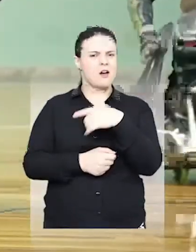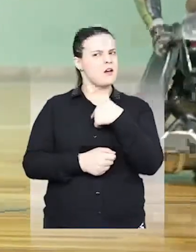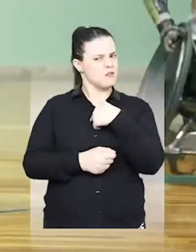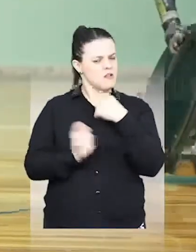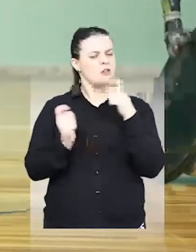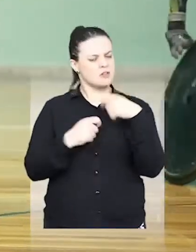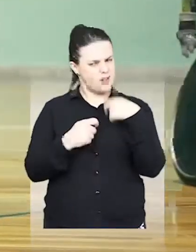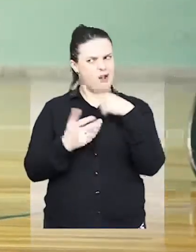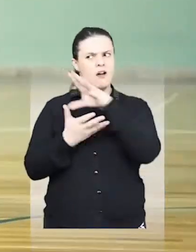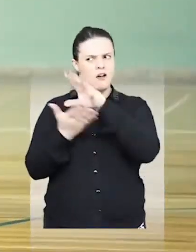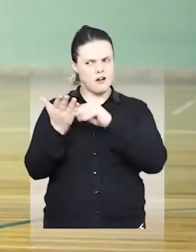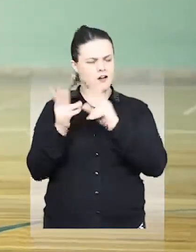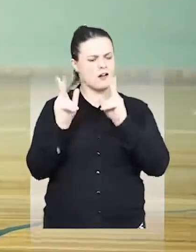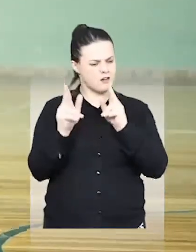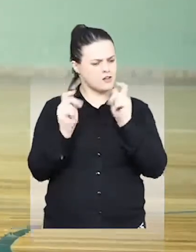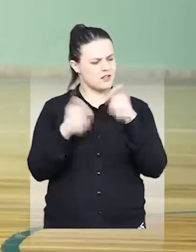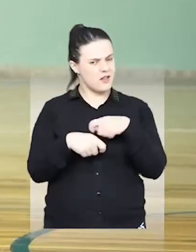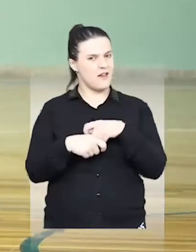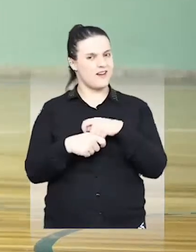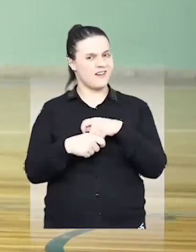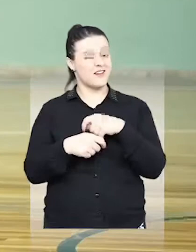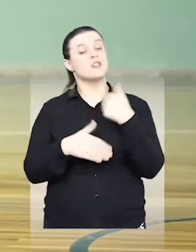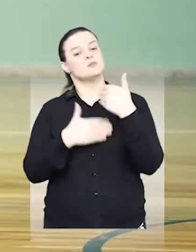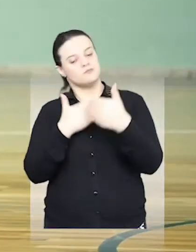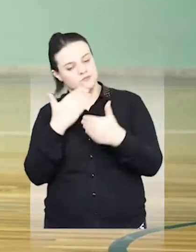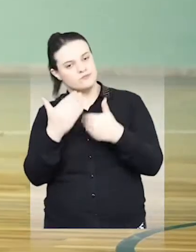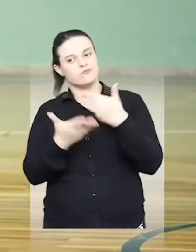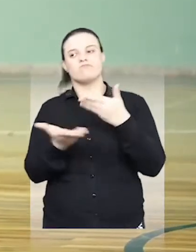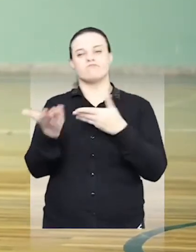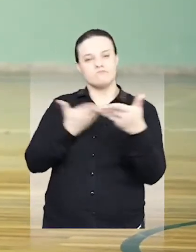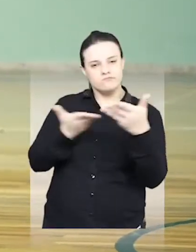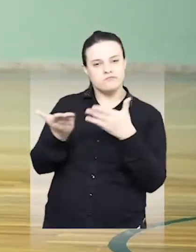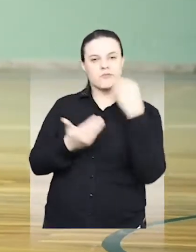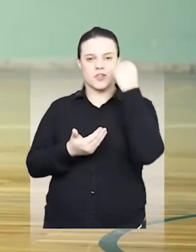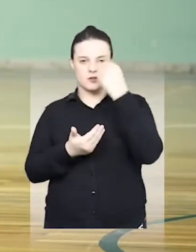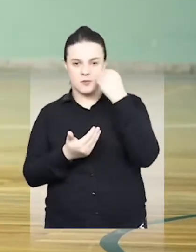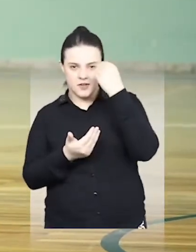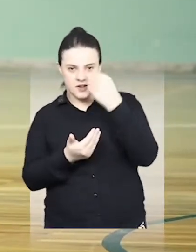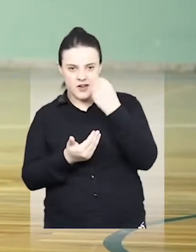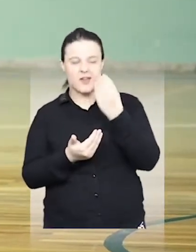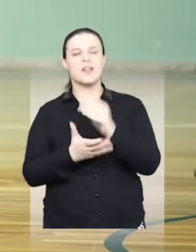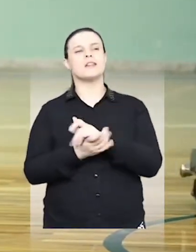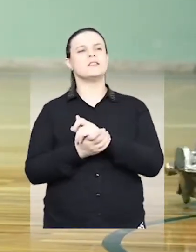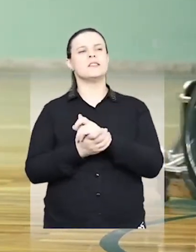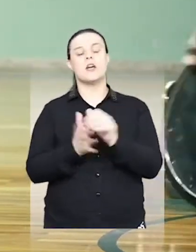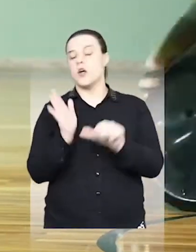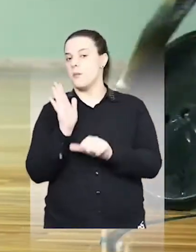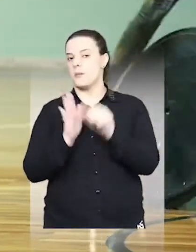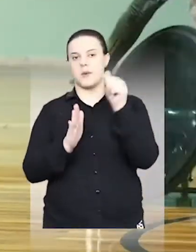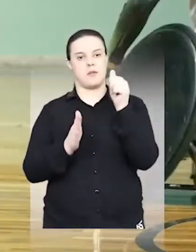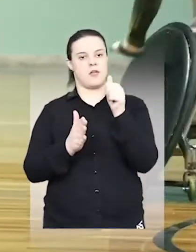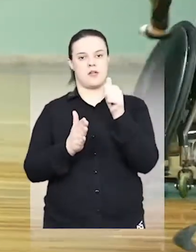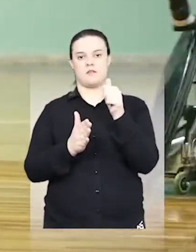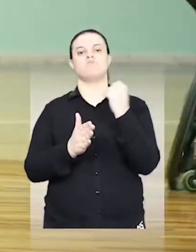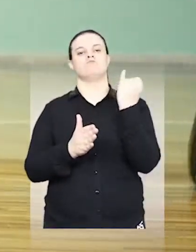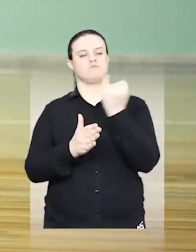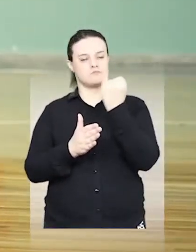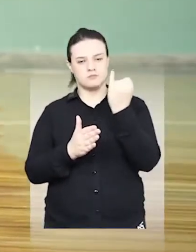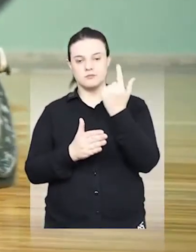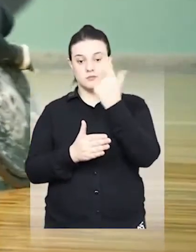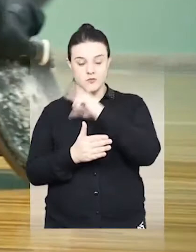isso, pô, então também consigo fazer. E aí essa troca de experiência, eu acho que foi a primeira coisa